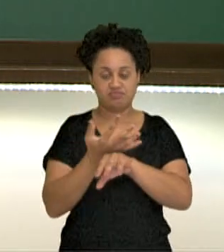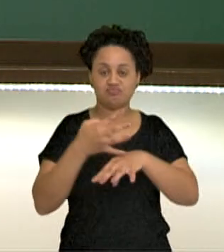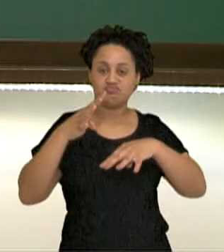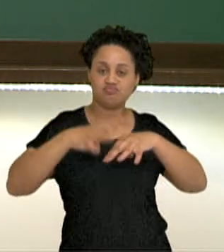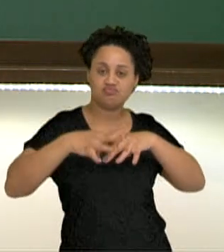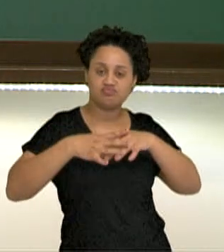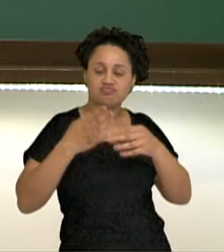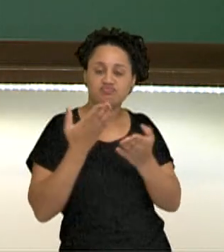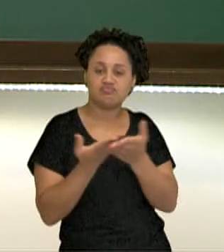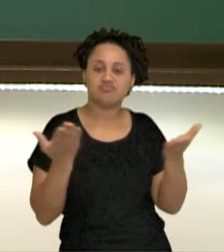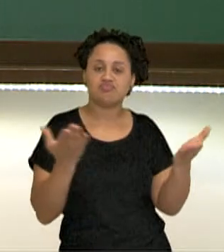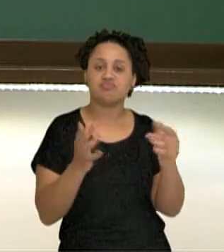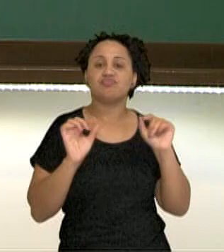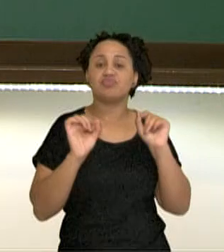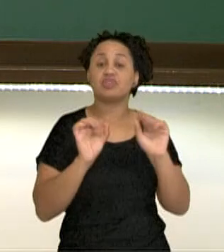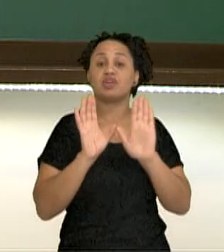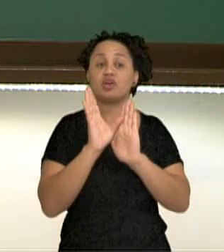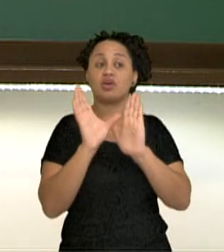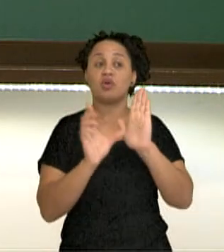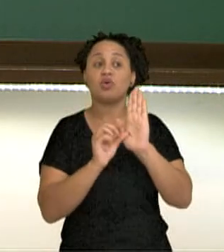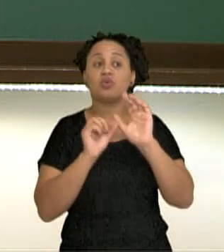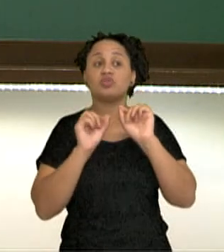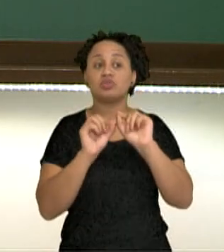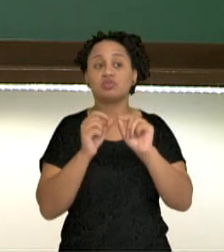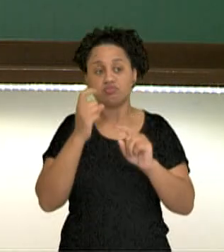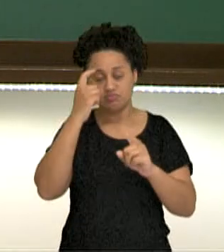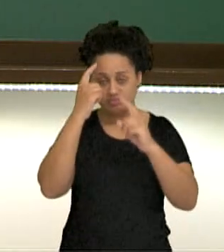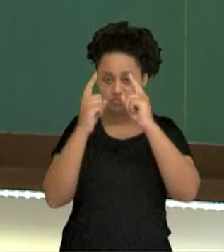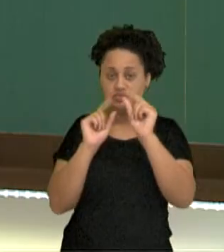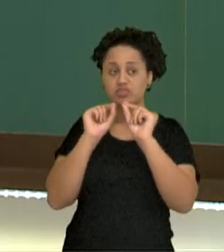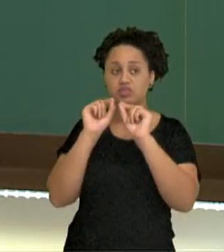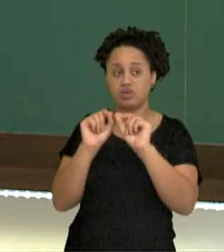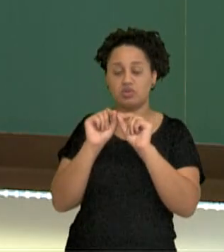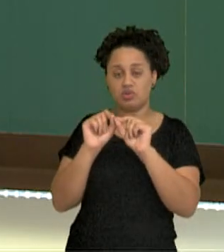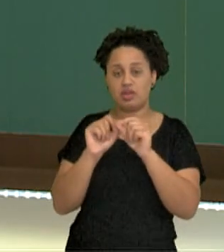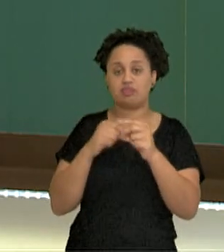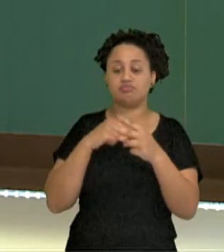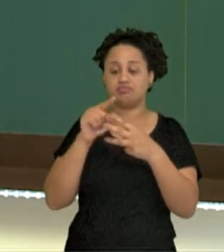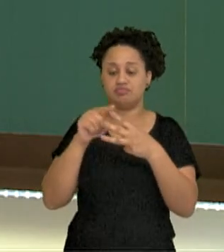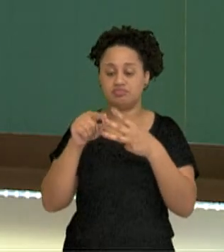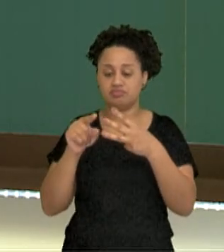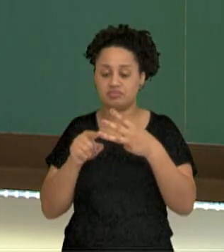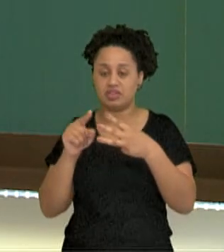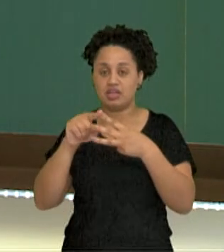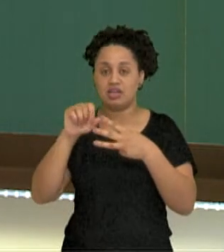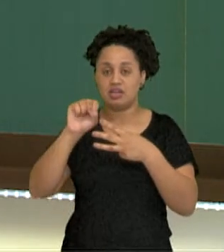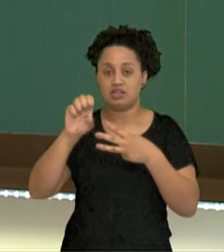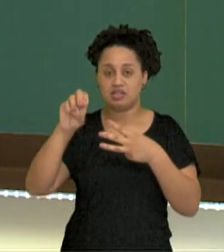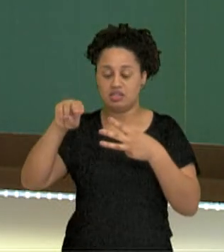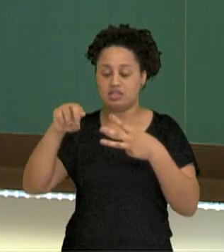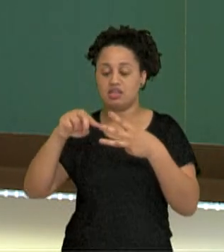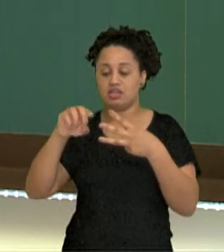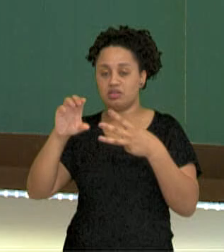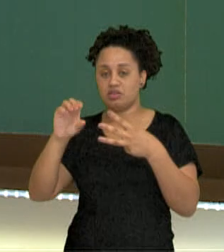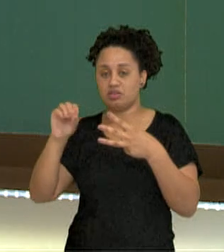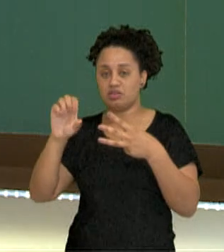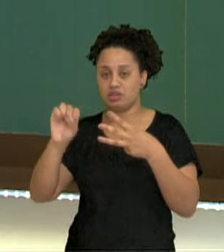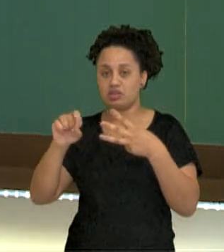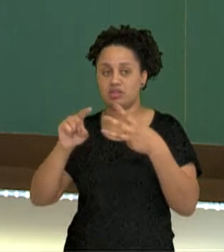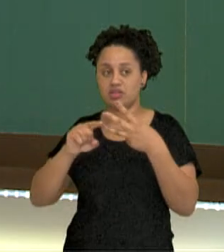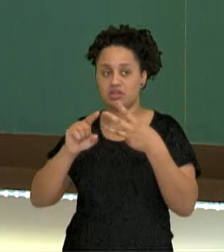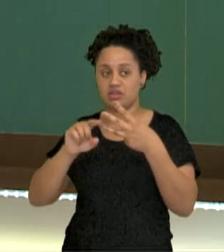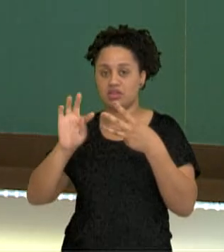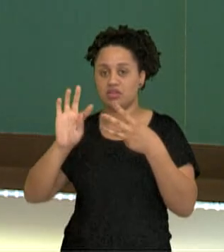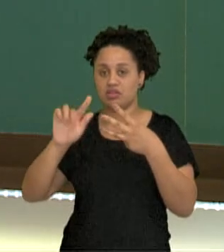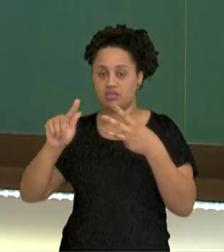e na aula de hoje nós vamos falar sobre as ideias relacionadas a seno, cosseno e tangente na circunferência